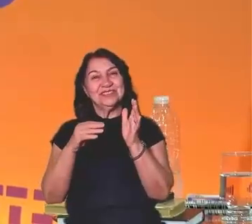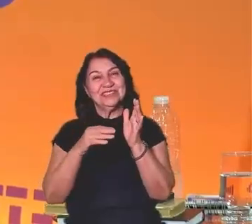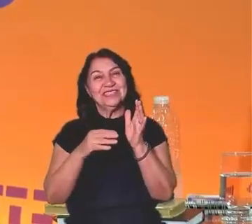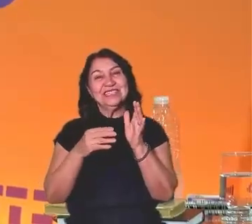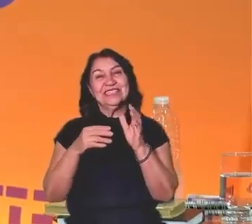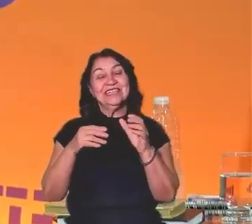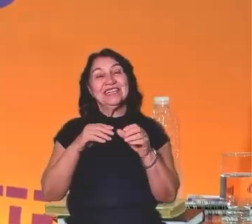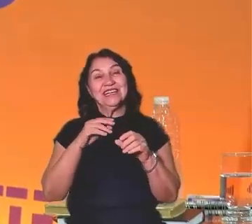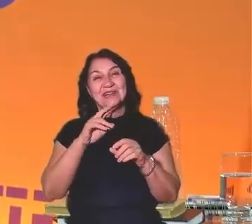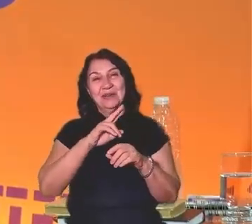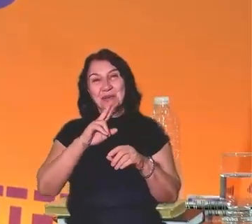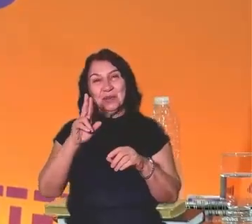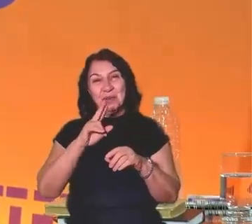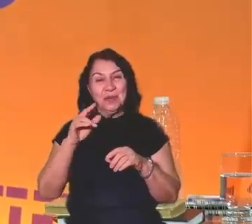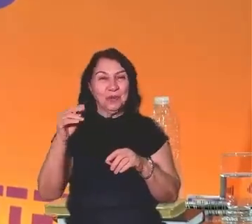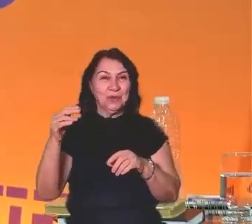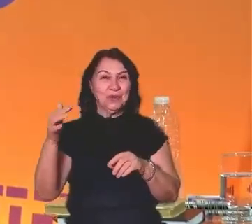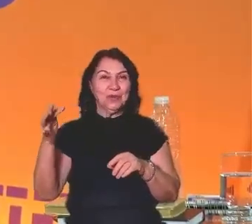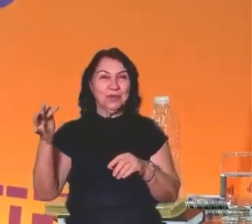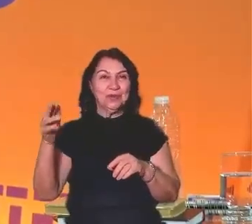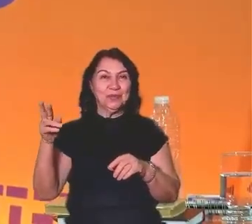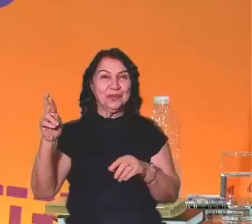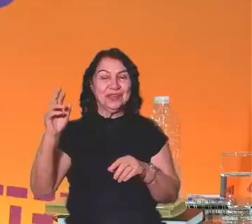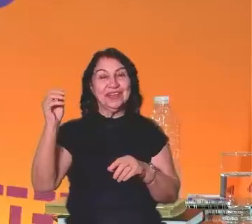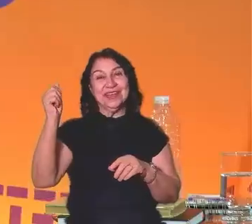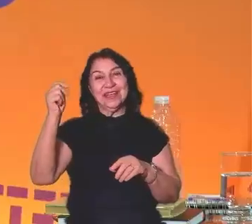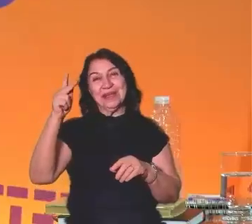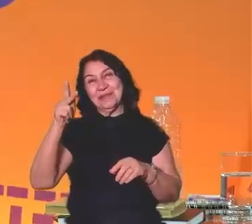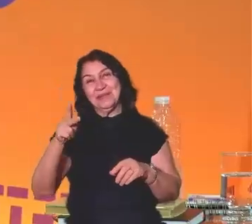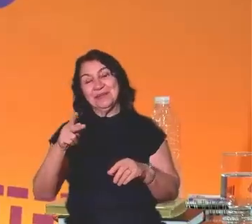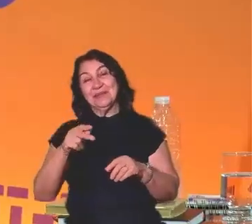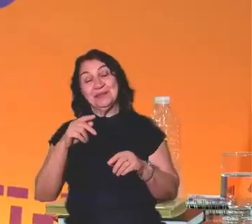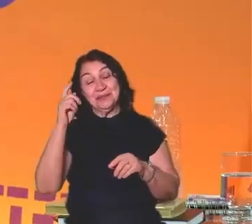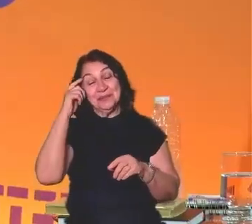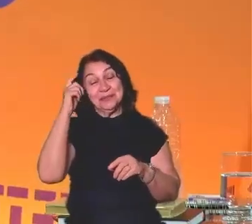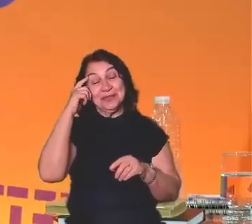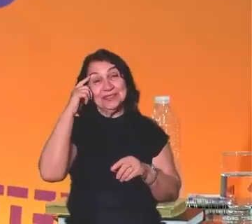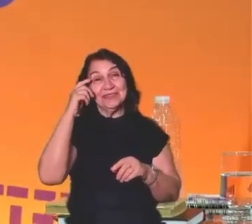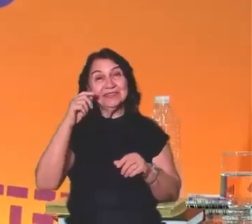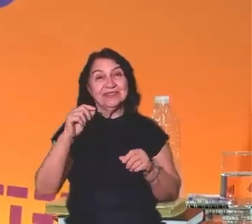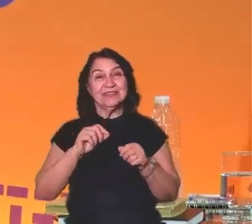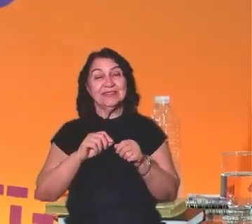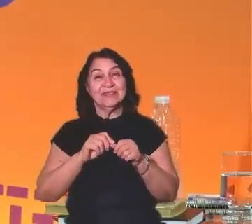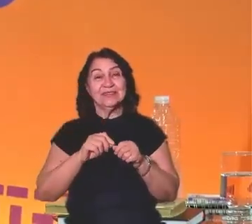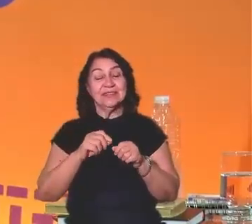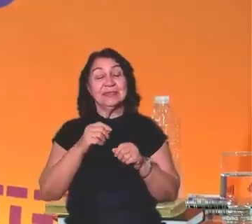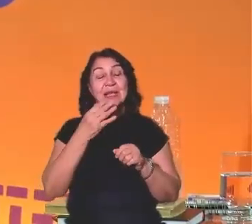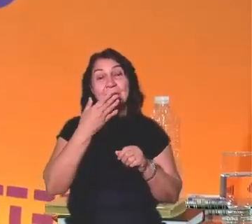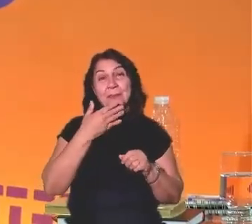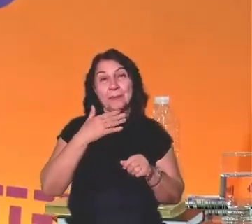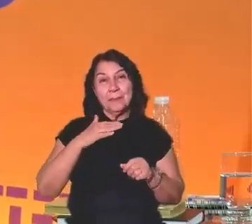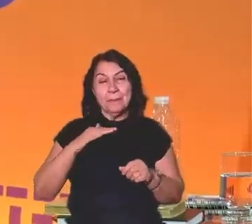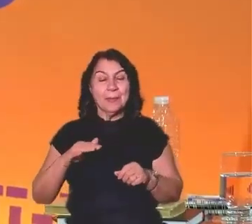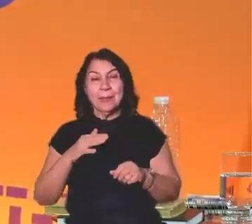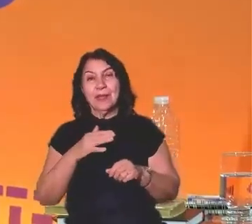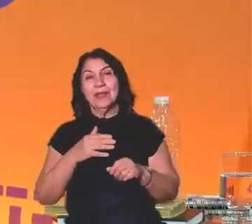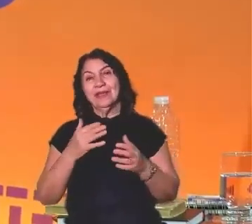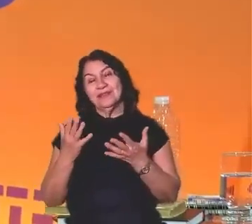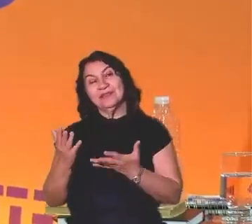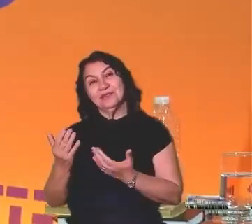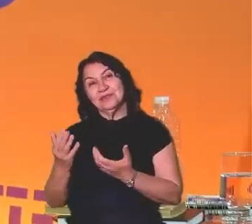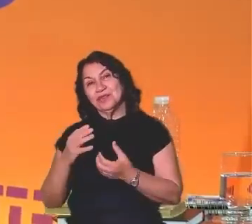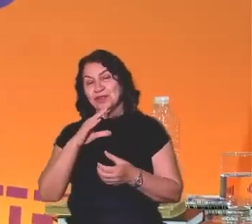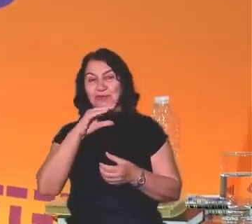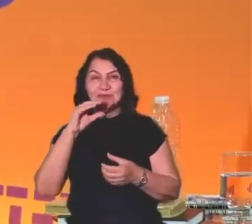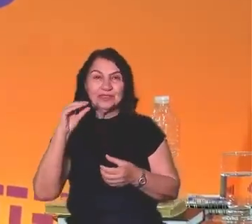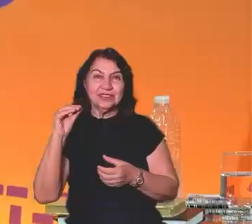rap, chama-se música. Ela não falou isso, eu estou pensando com vocês aqui. Que fez a criançada e a rapaziada, eram